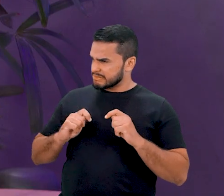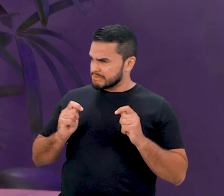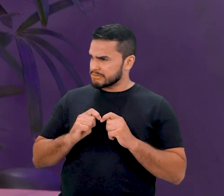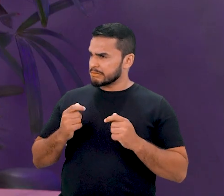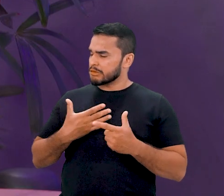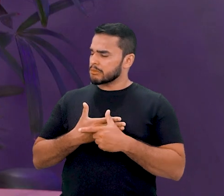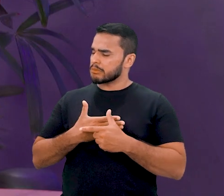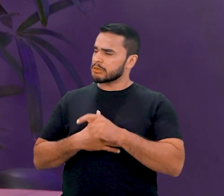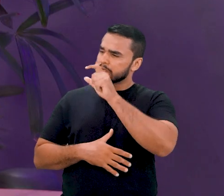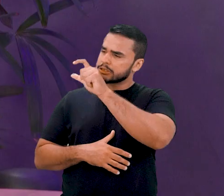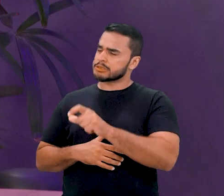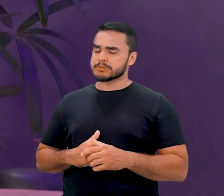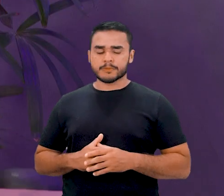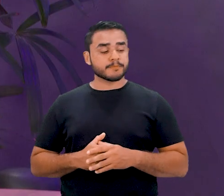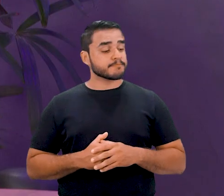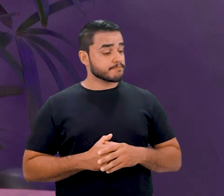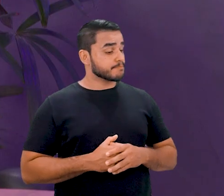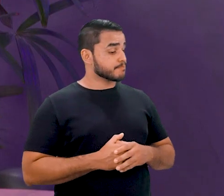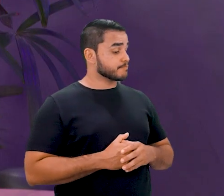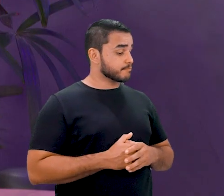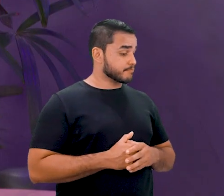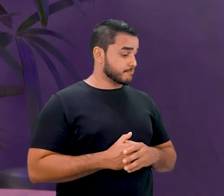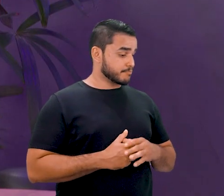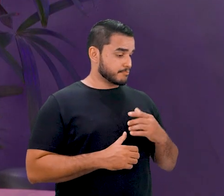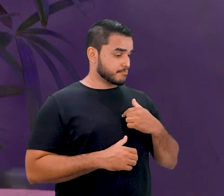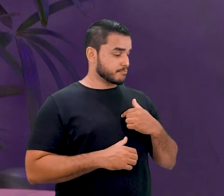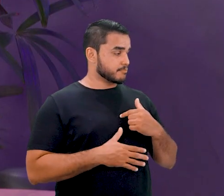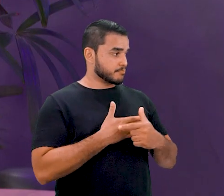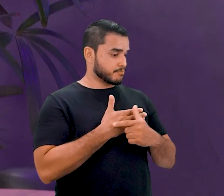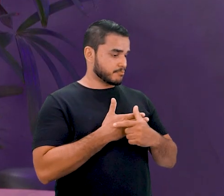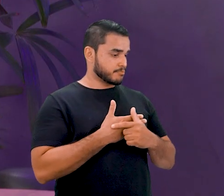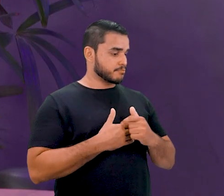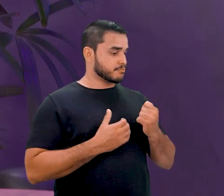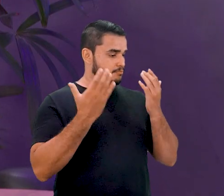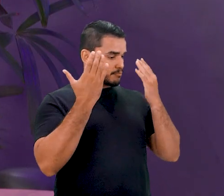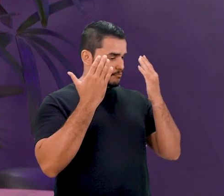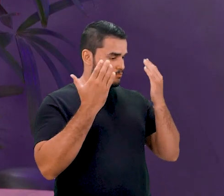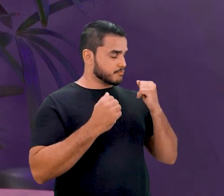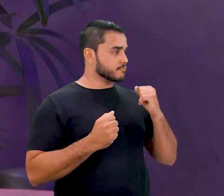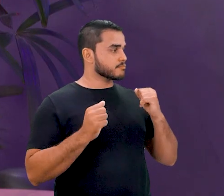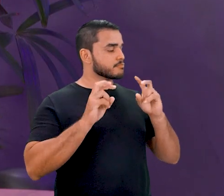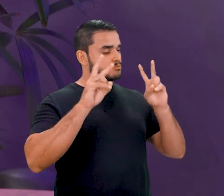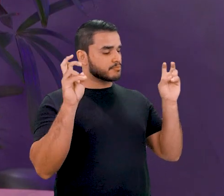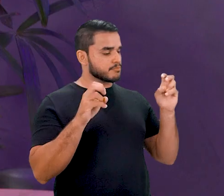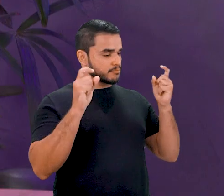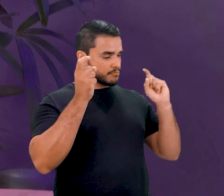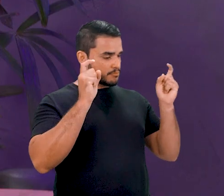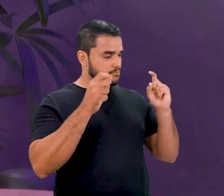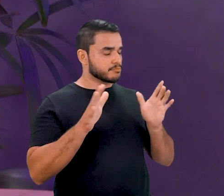Sim. A psicologia, ela está em vários aspectos, né? Nessa discussão